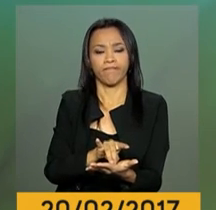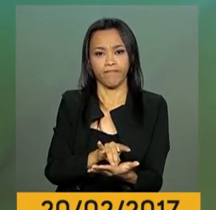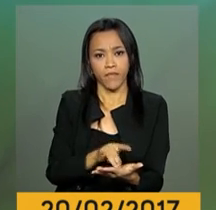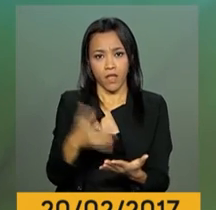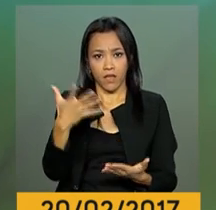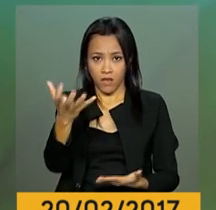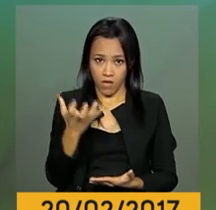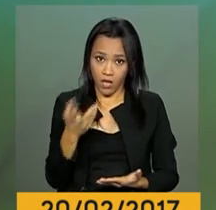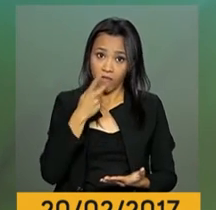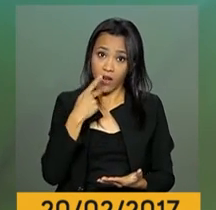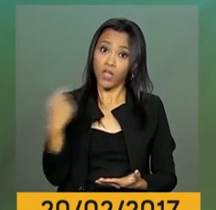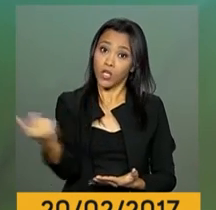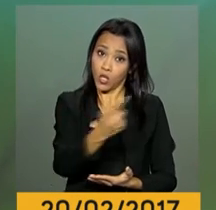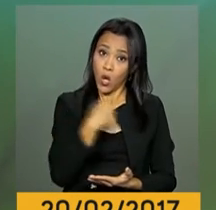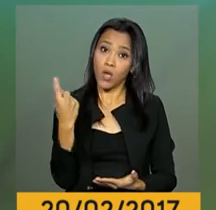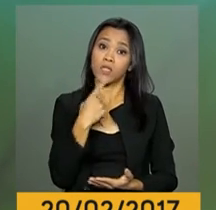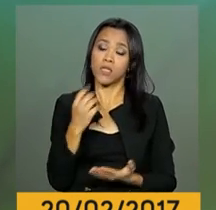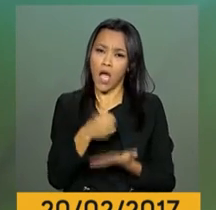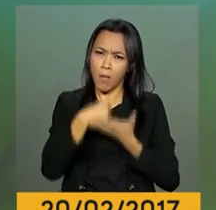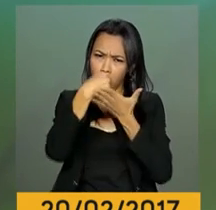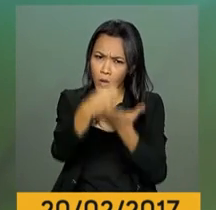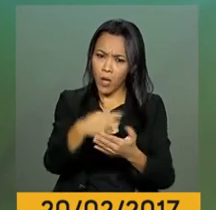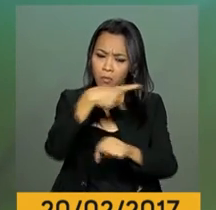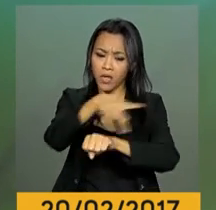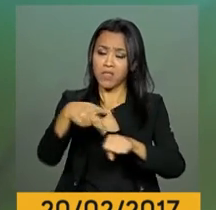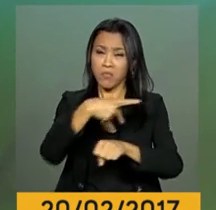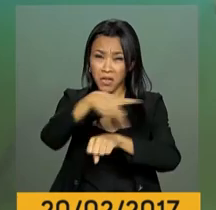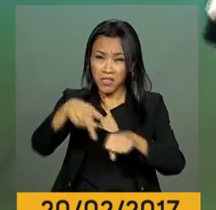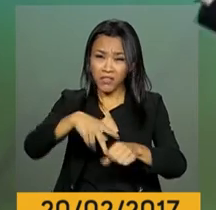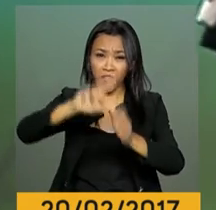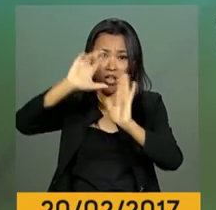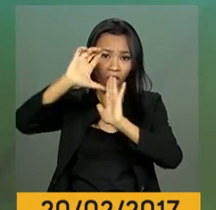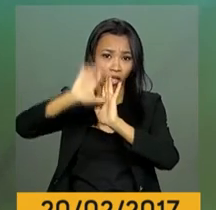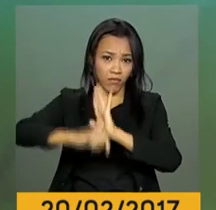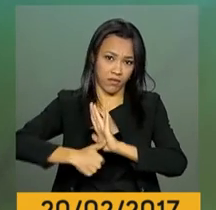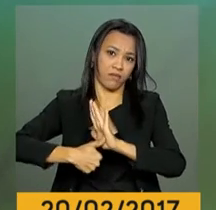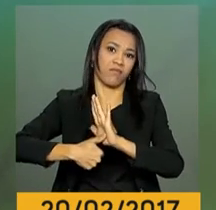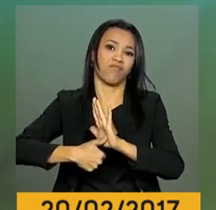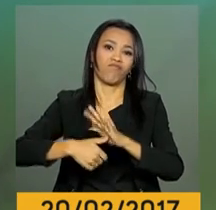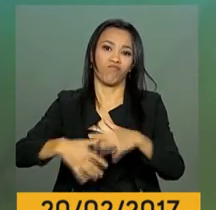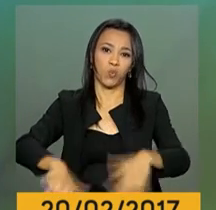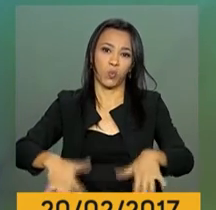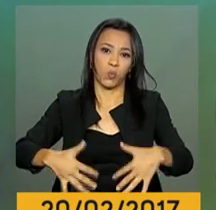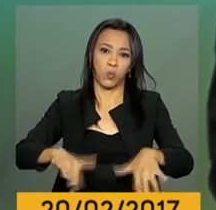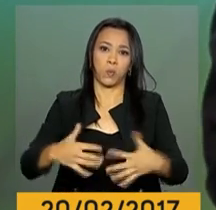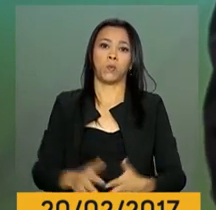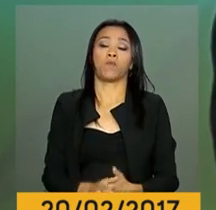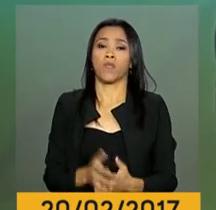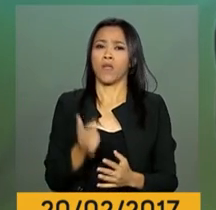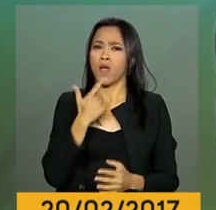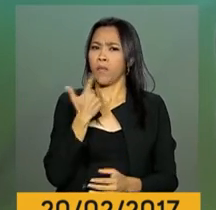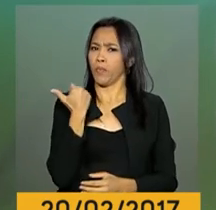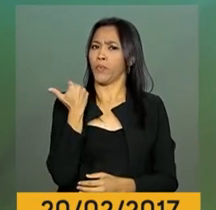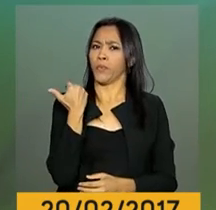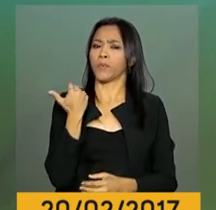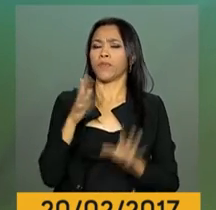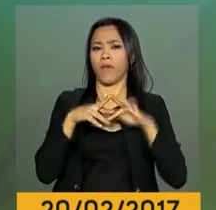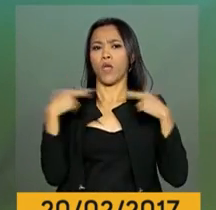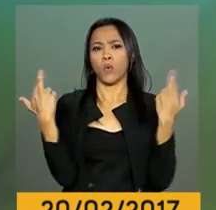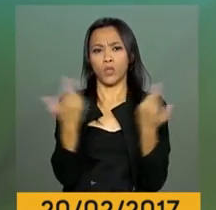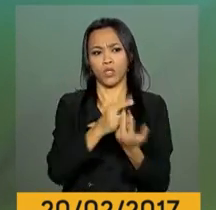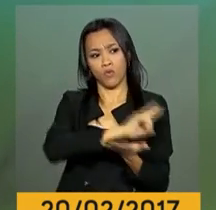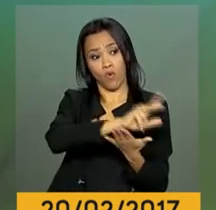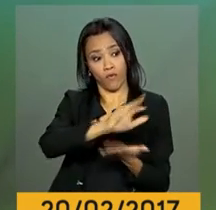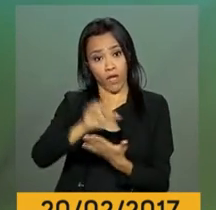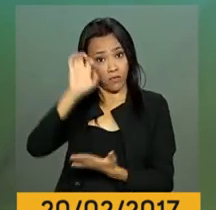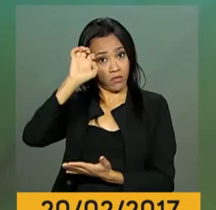Eu quero dizer que nós apanhamos o Brasil numa fortíssima recessão. Ainda há poucos dias, eu me reunia com um grupo de grandes empresários aqui em São